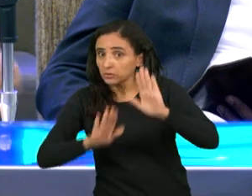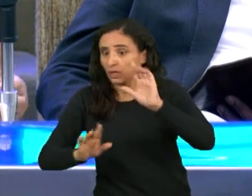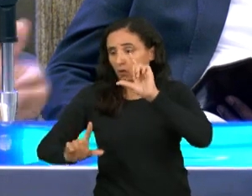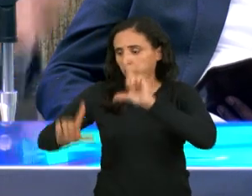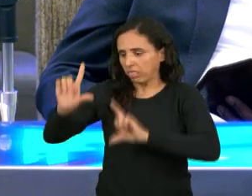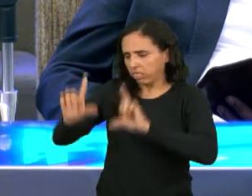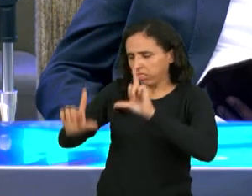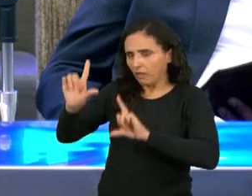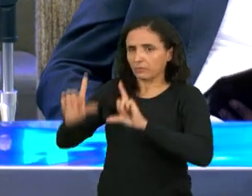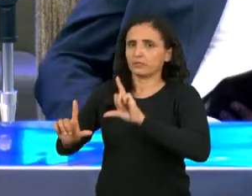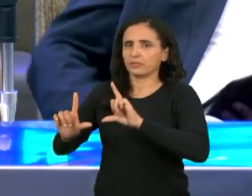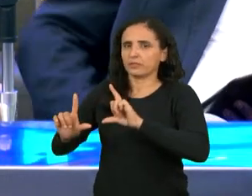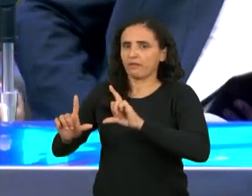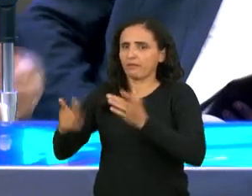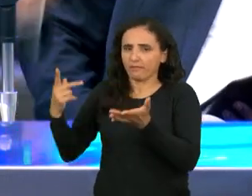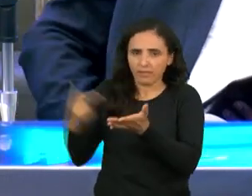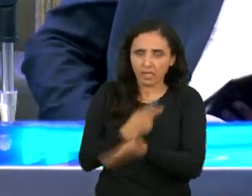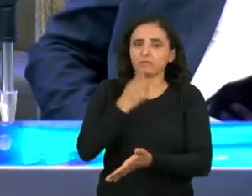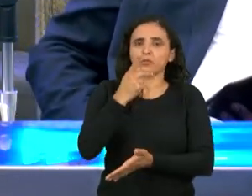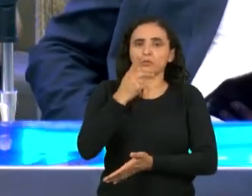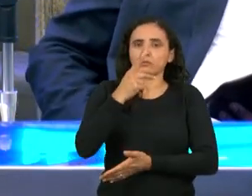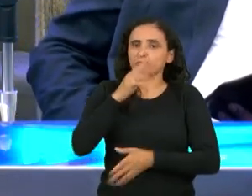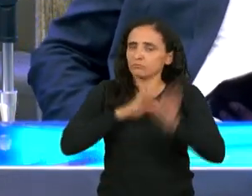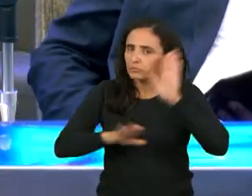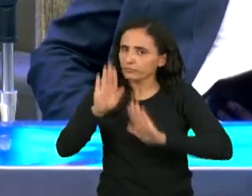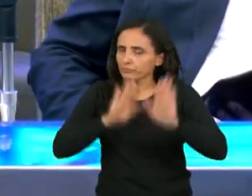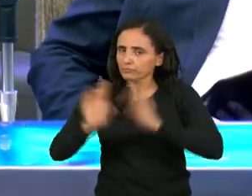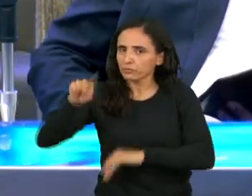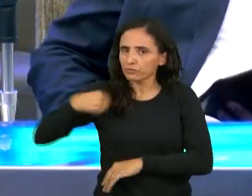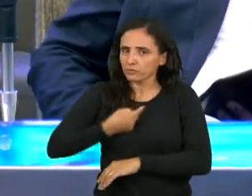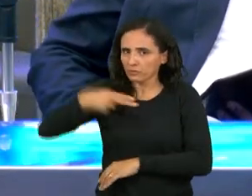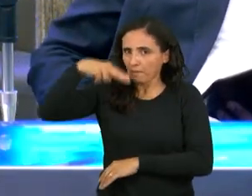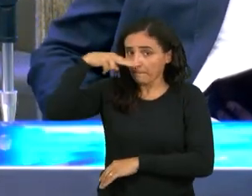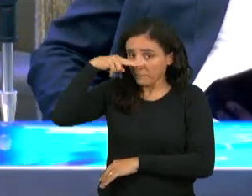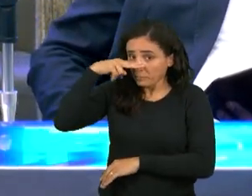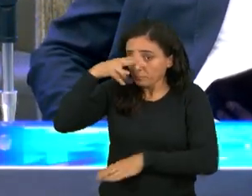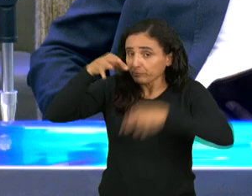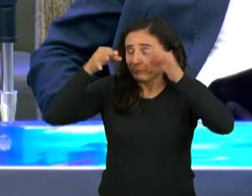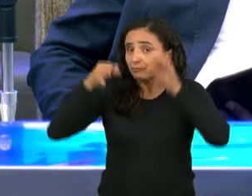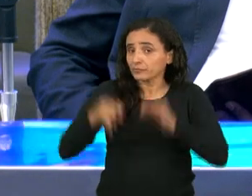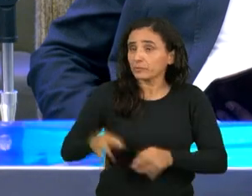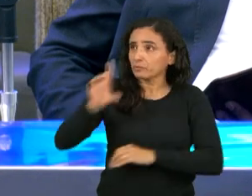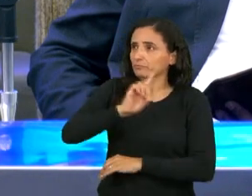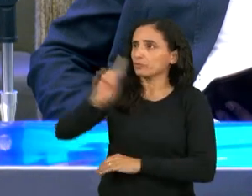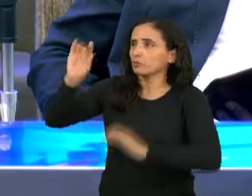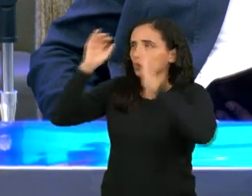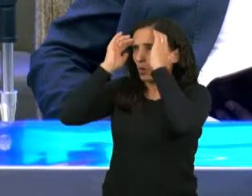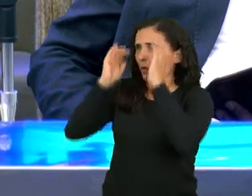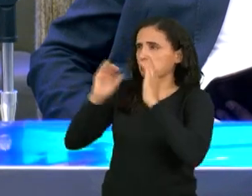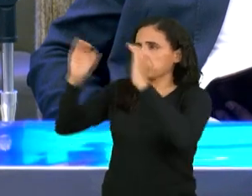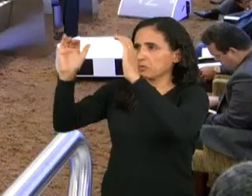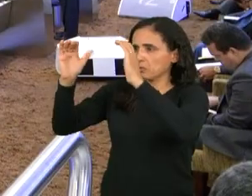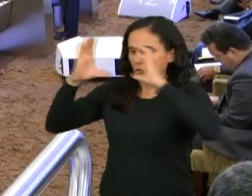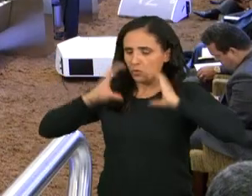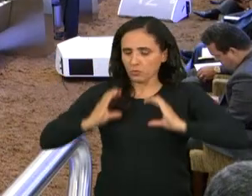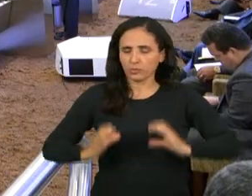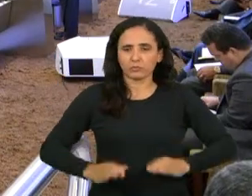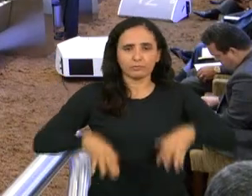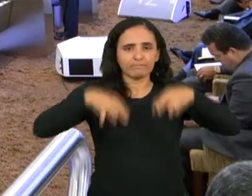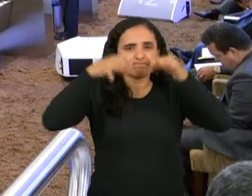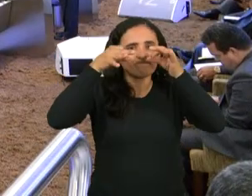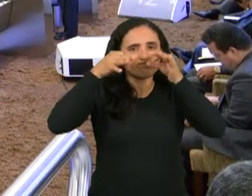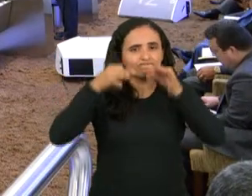criatura somos povo de Deus e precisamos viver meus queridos irmãos de forma